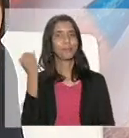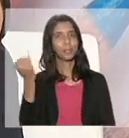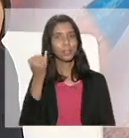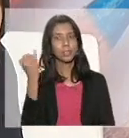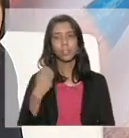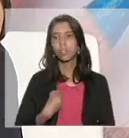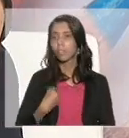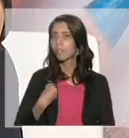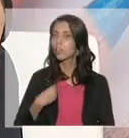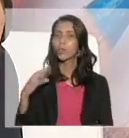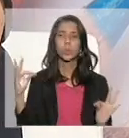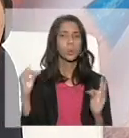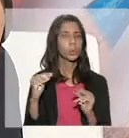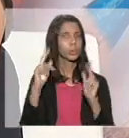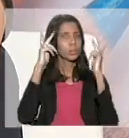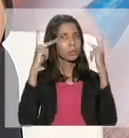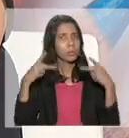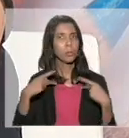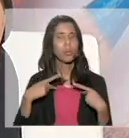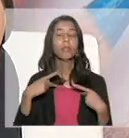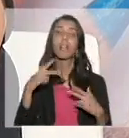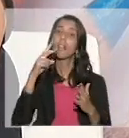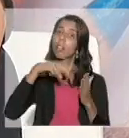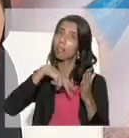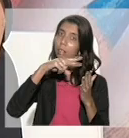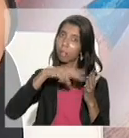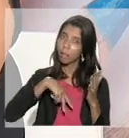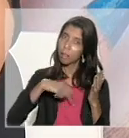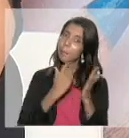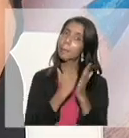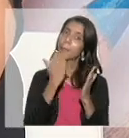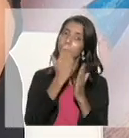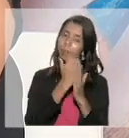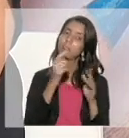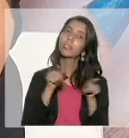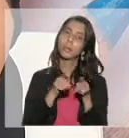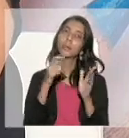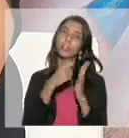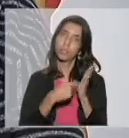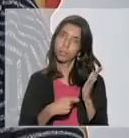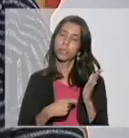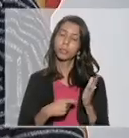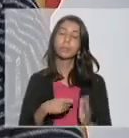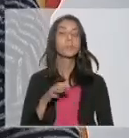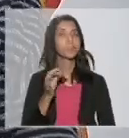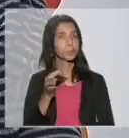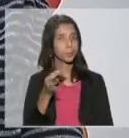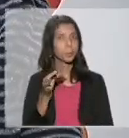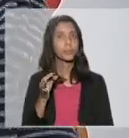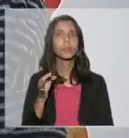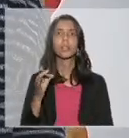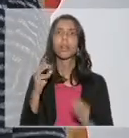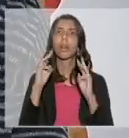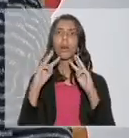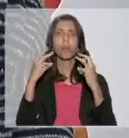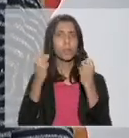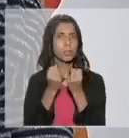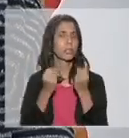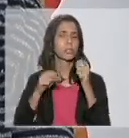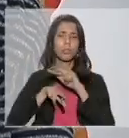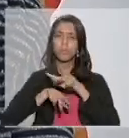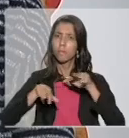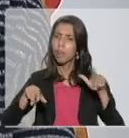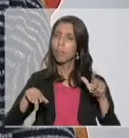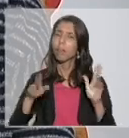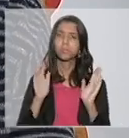tão importante na vida de todo ser humano, que é ler mais e, consequentemente, escrever. Exato. Nós trabalhamos com muitas oficinas,